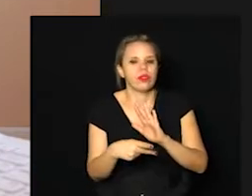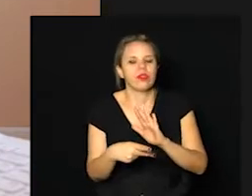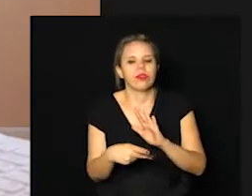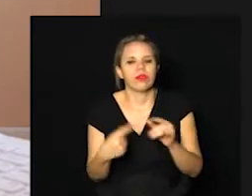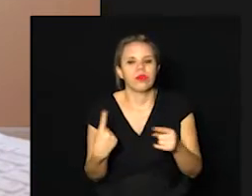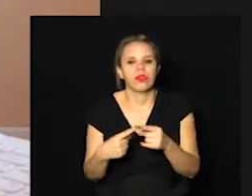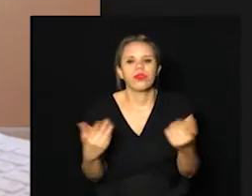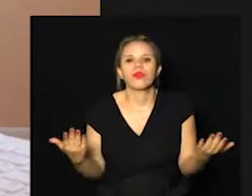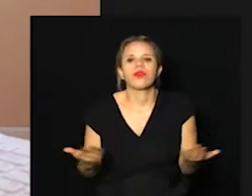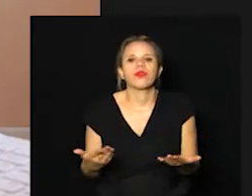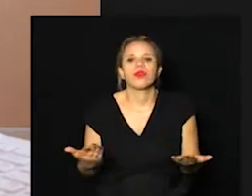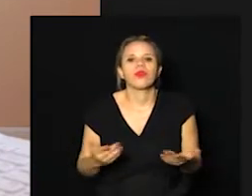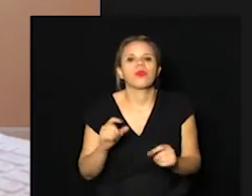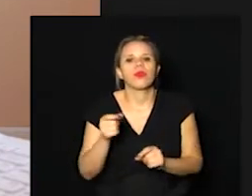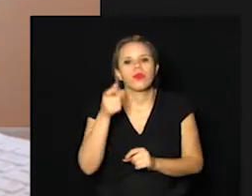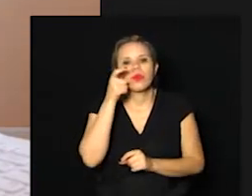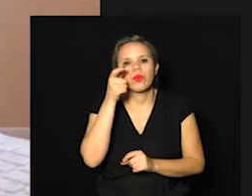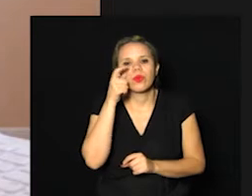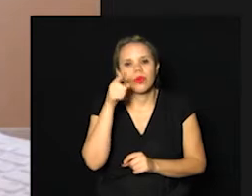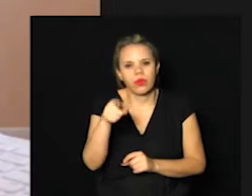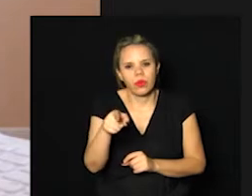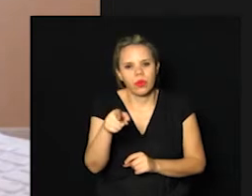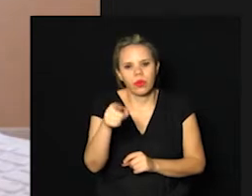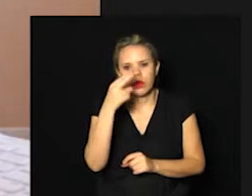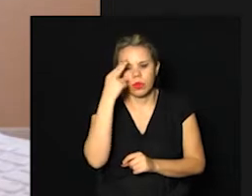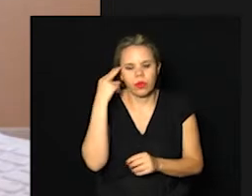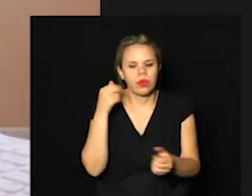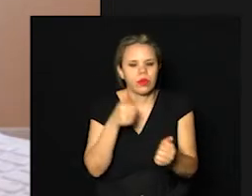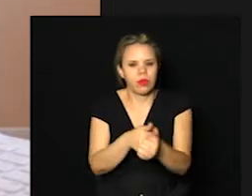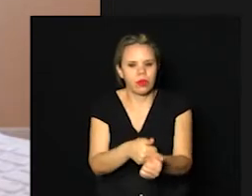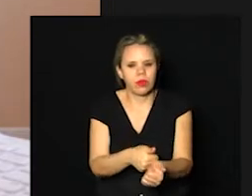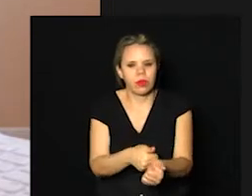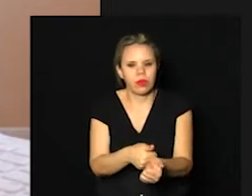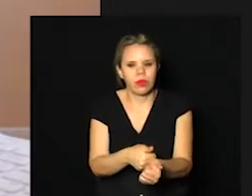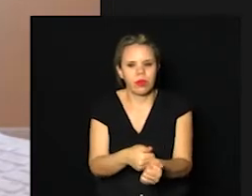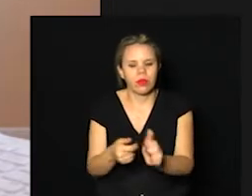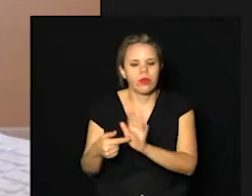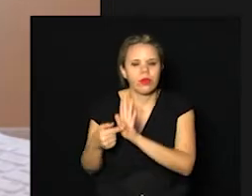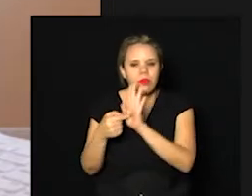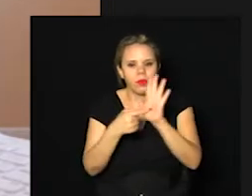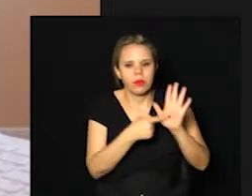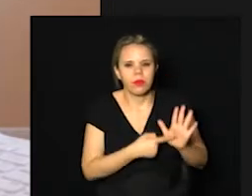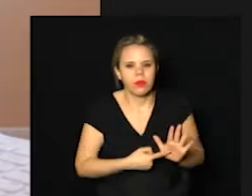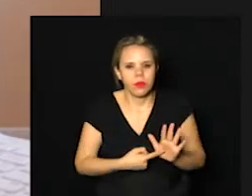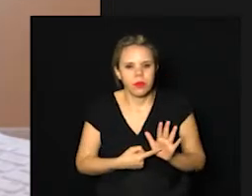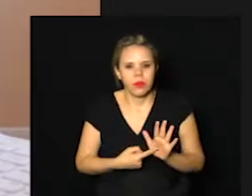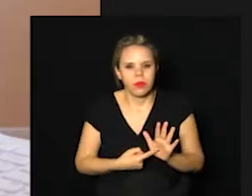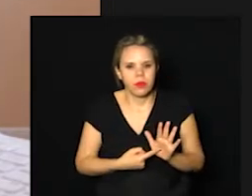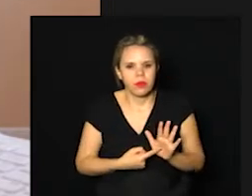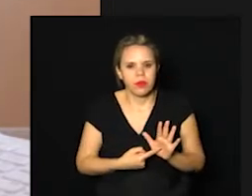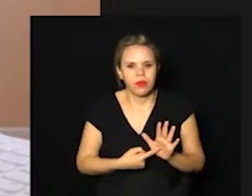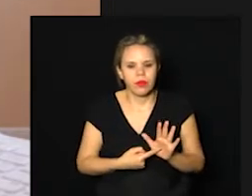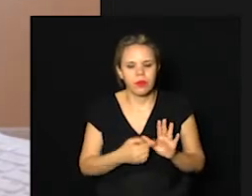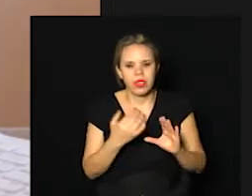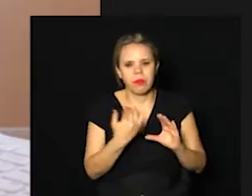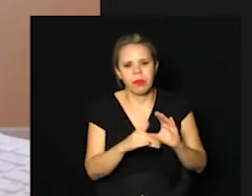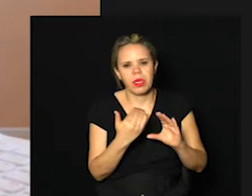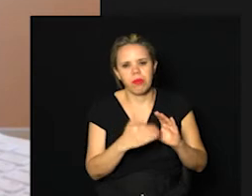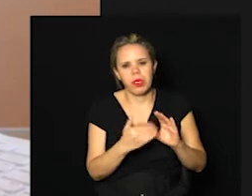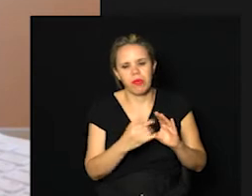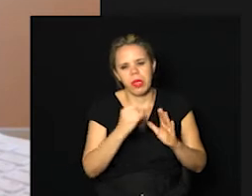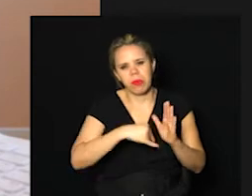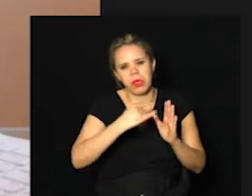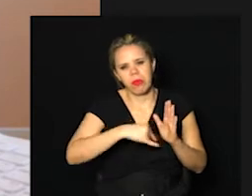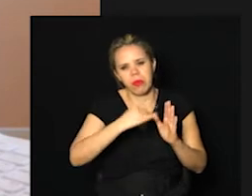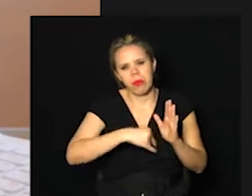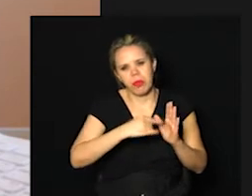porque hoje, para quem assistiu, e você, Gabriel, estava acompanhando aí na apresentação, foram enviados vários documentos